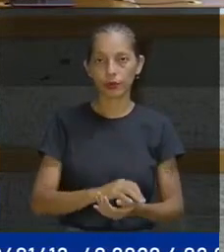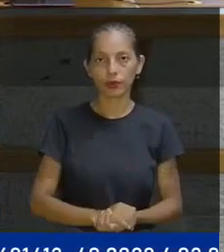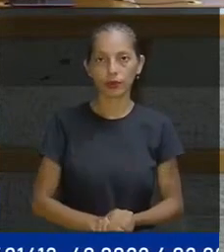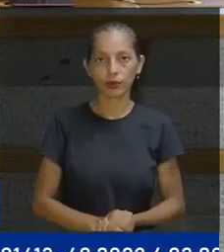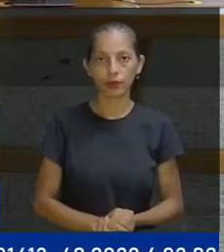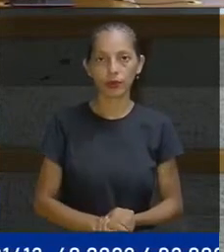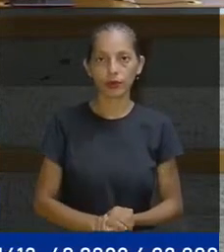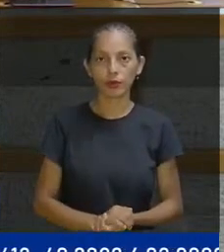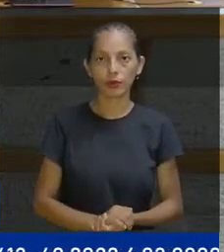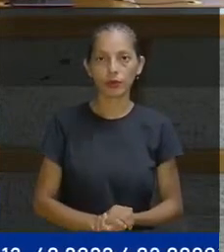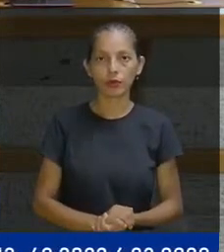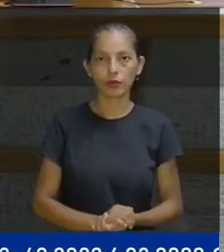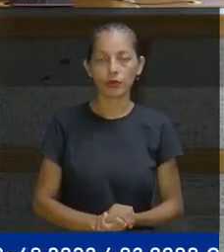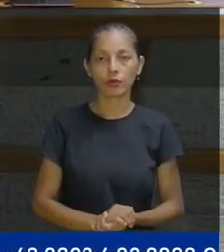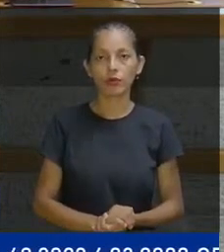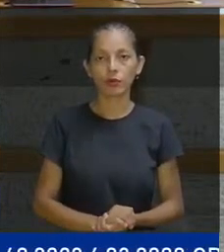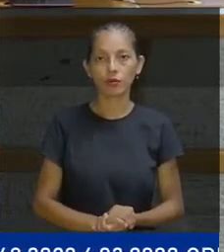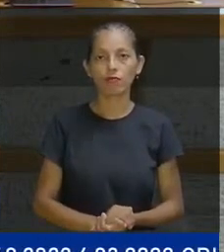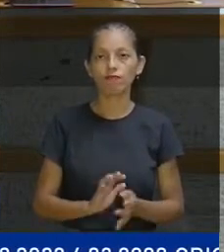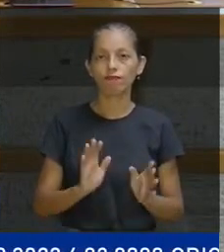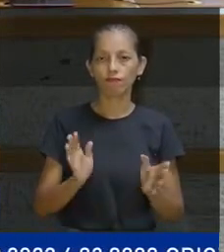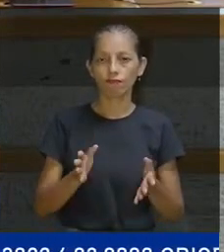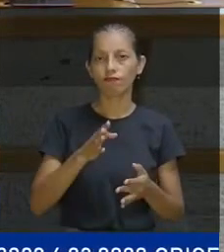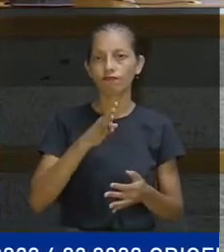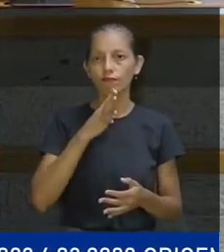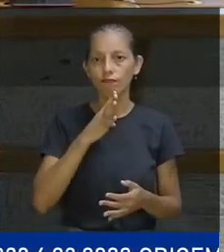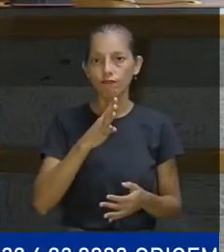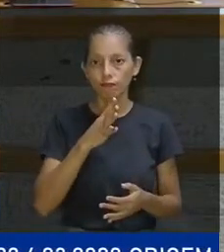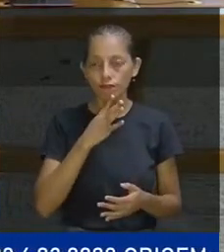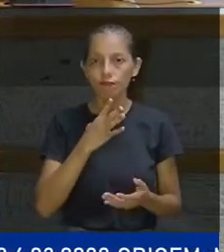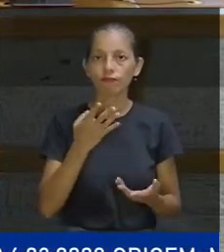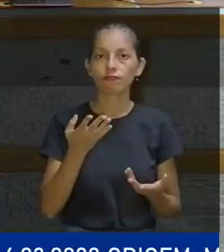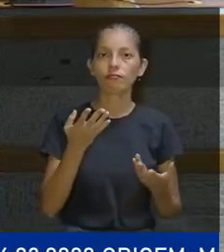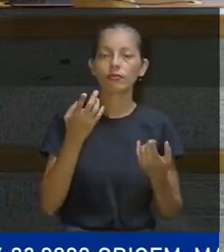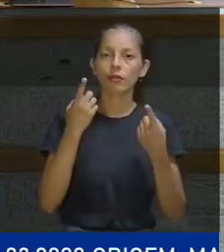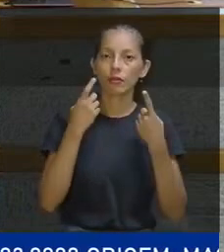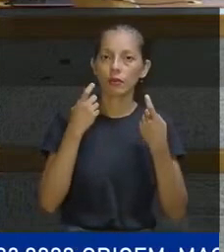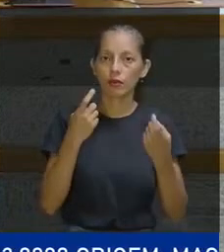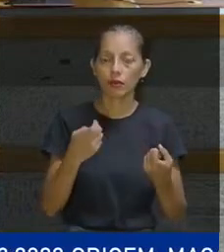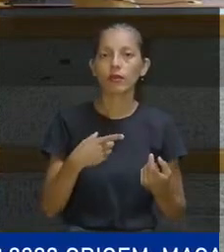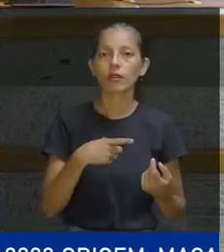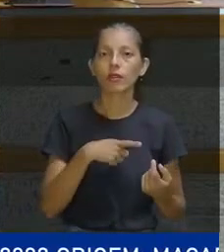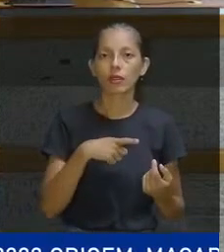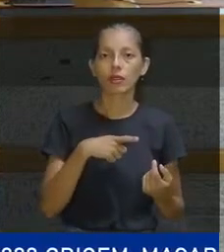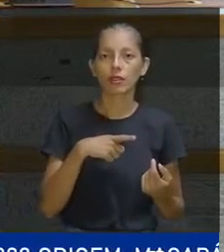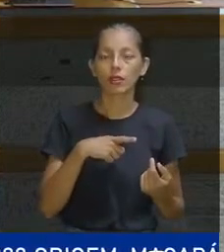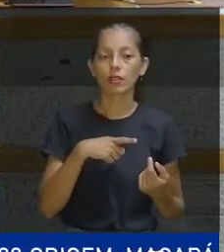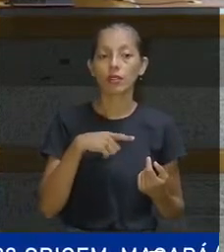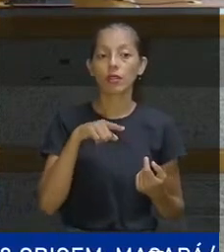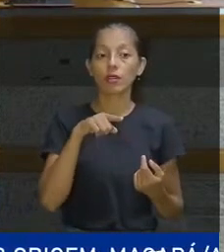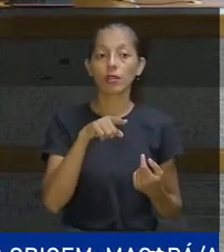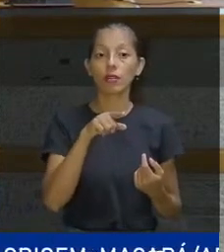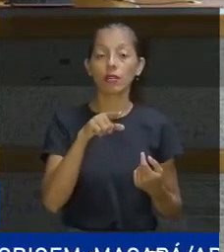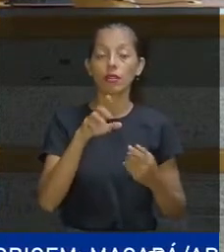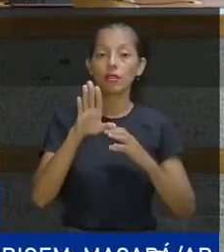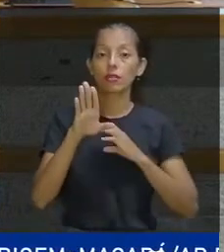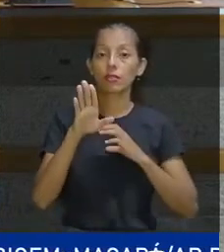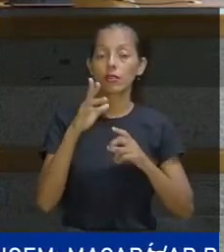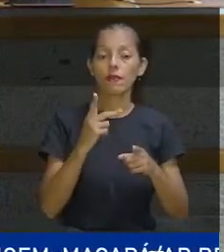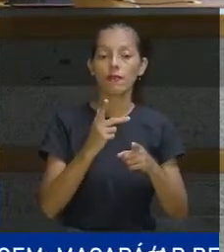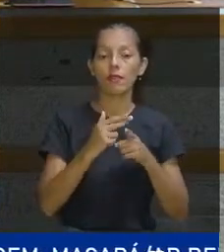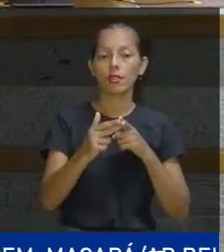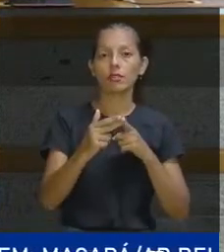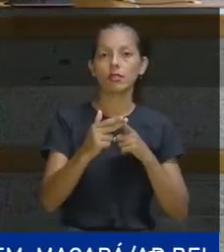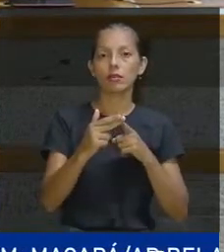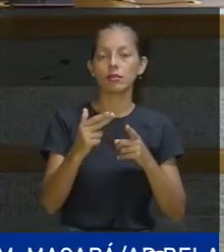CPP. Concluiu que havia interesse que o escritório do qual é sócio vencesse a causa e que o juiz